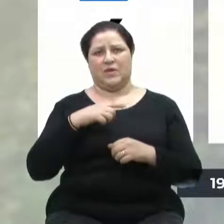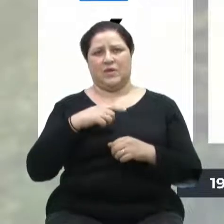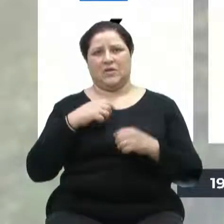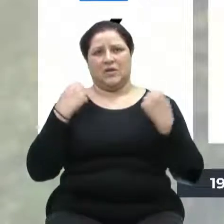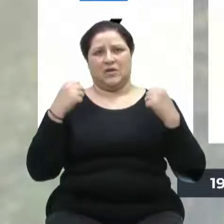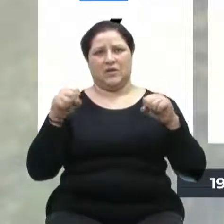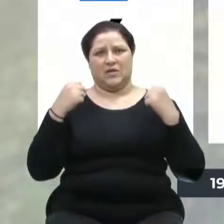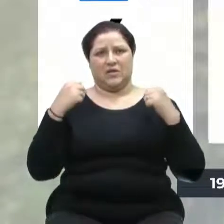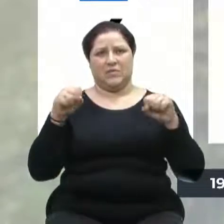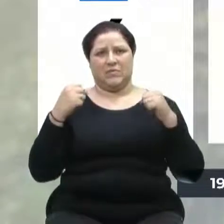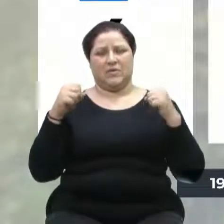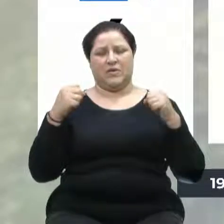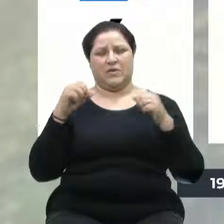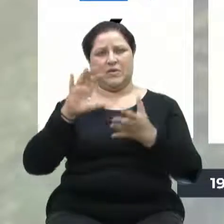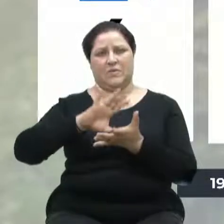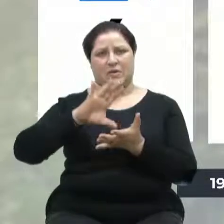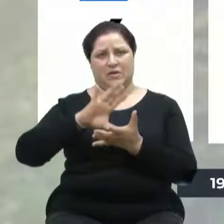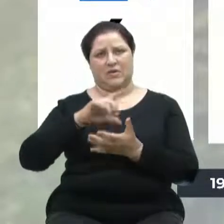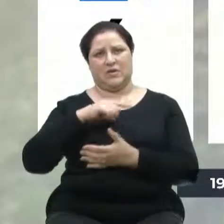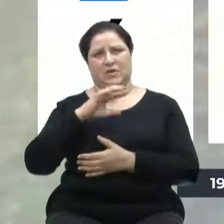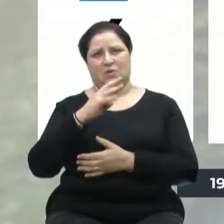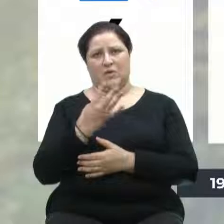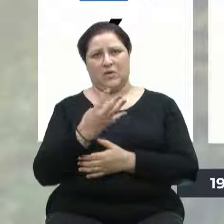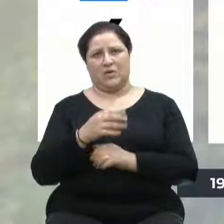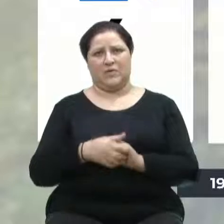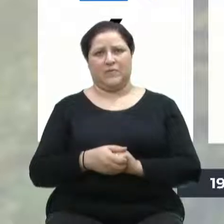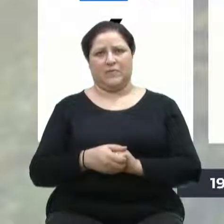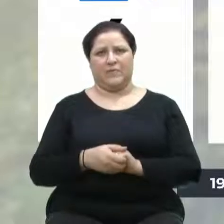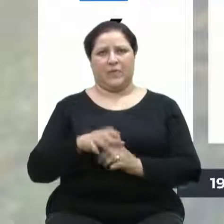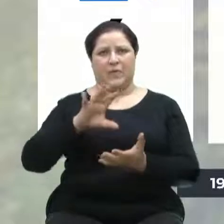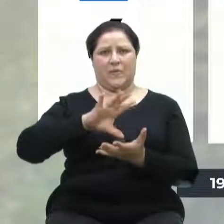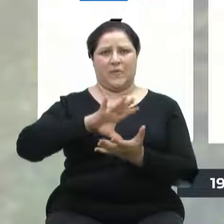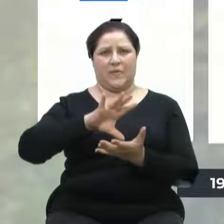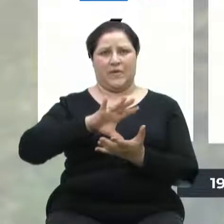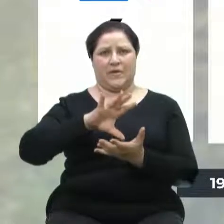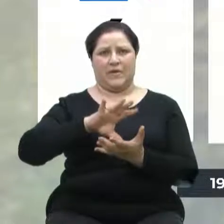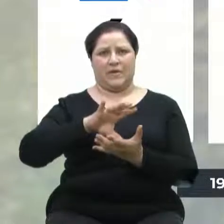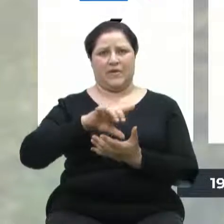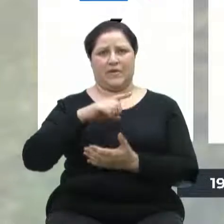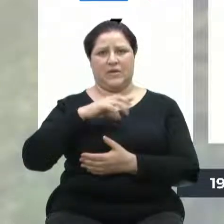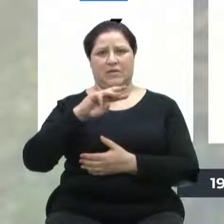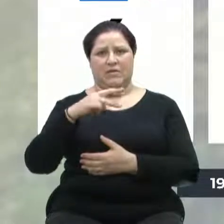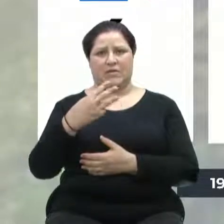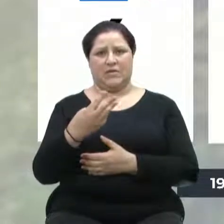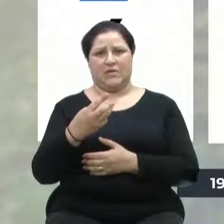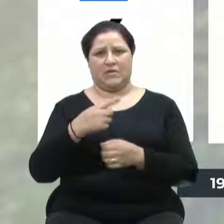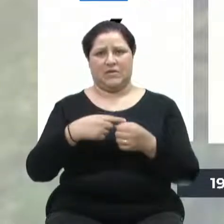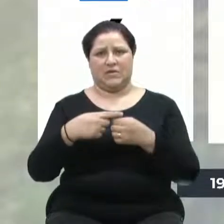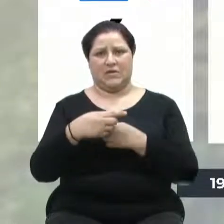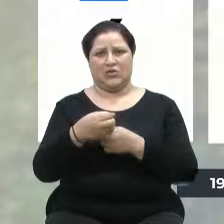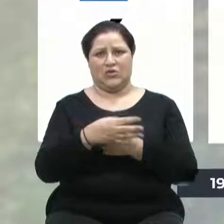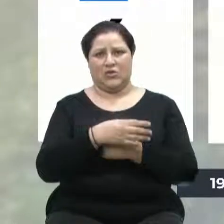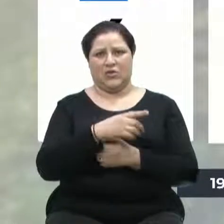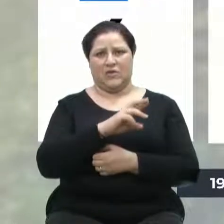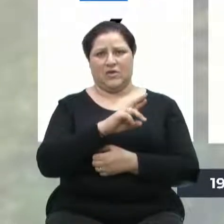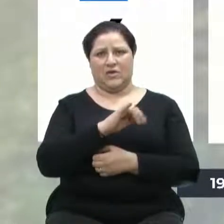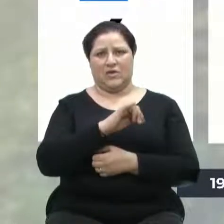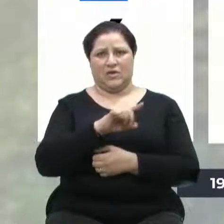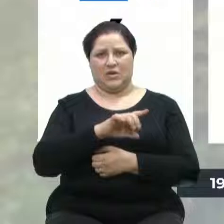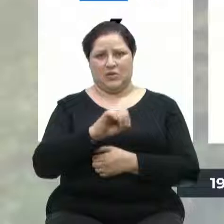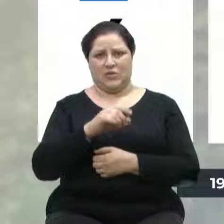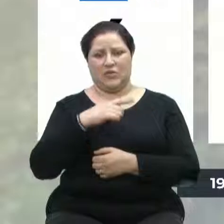4. Nós temos 3 parques, que é no Desvio Risso, na Cidade Nova, que inclui a Lagoa.